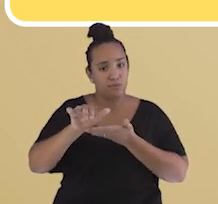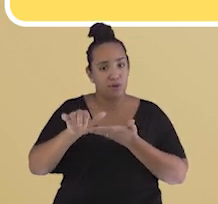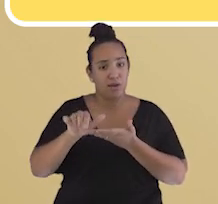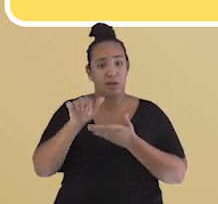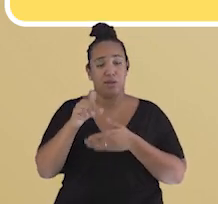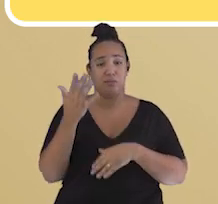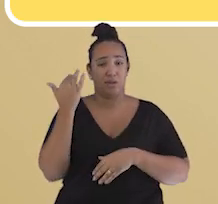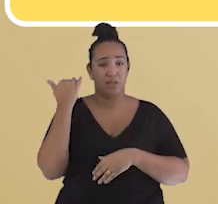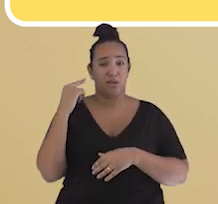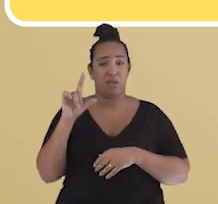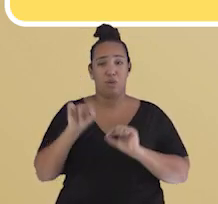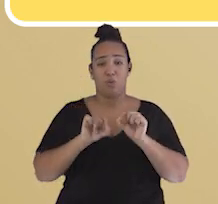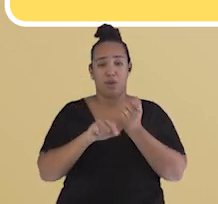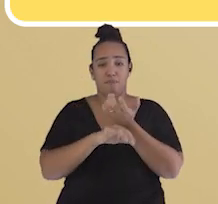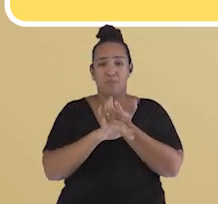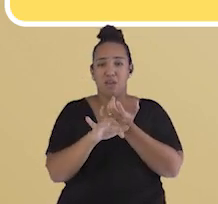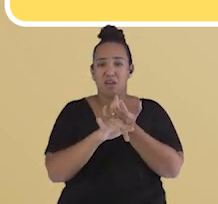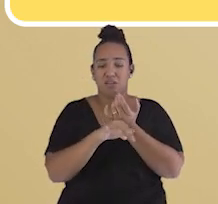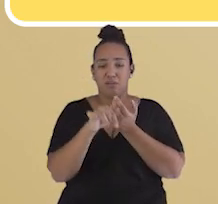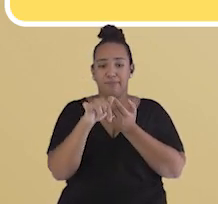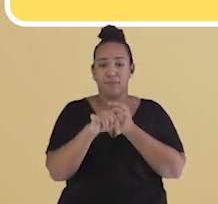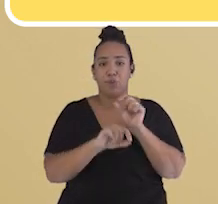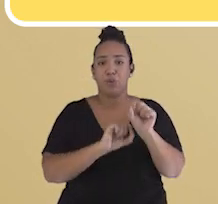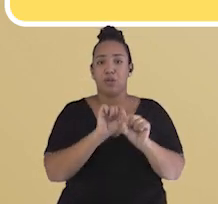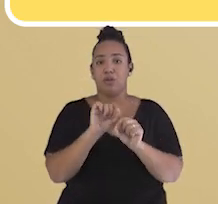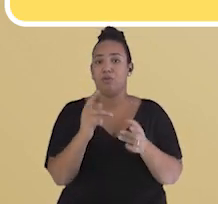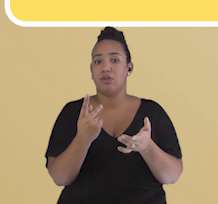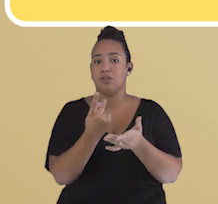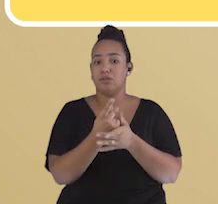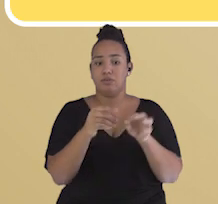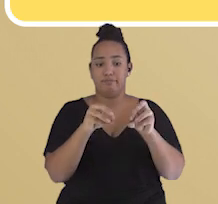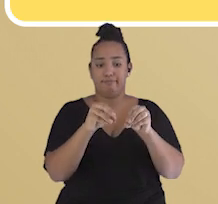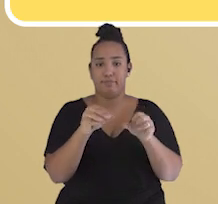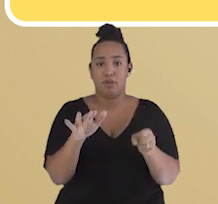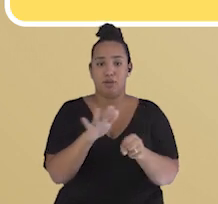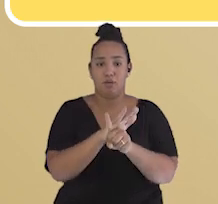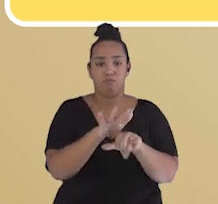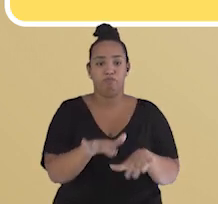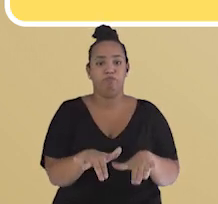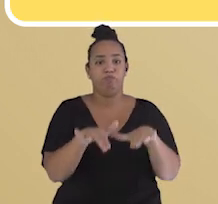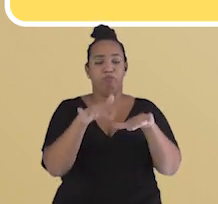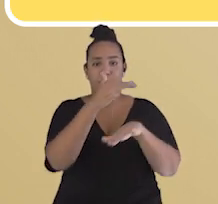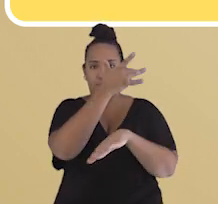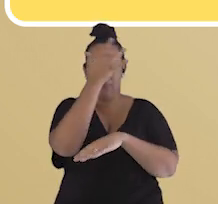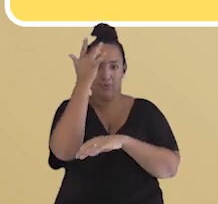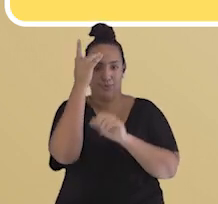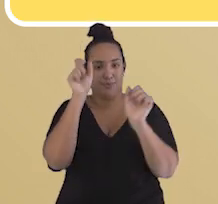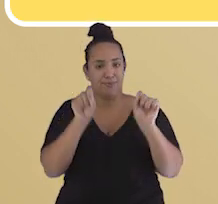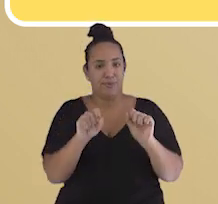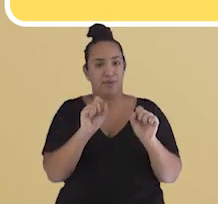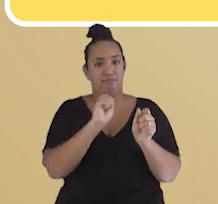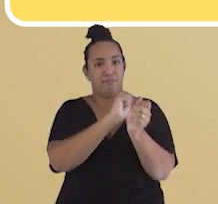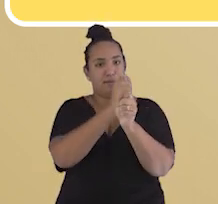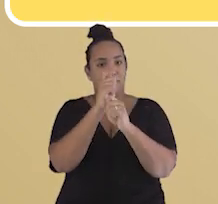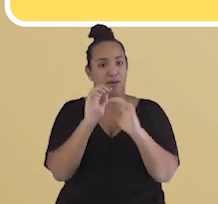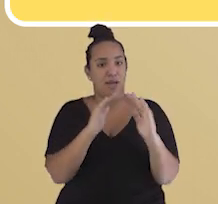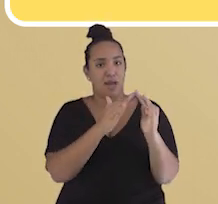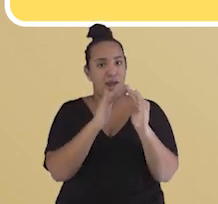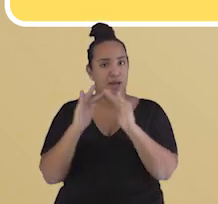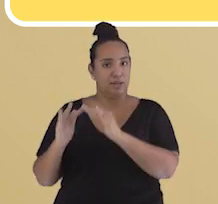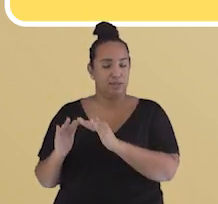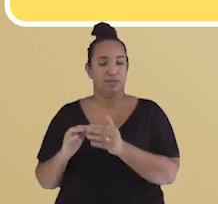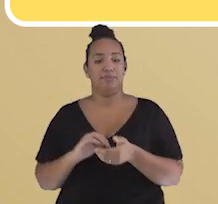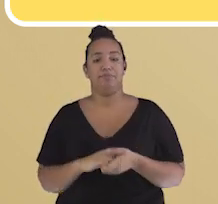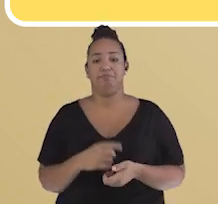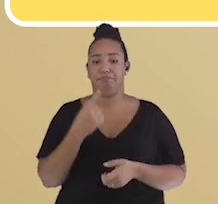chamada São Pedro. Ela agrega várias residências e comércios e foi construída em uma região que era mangue.